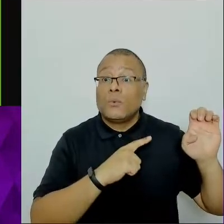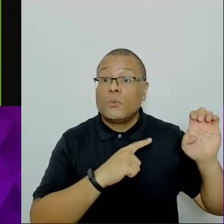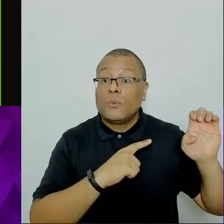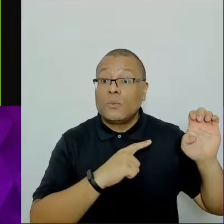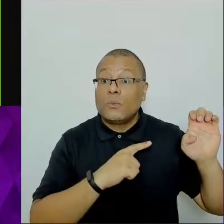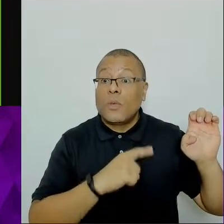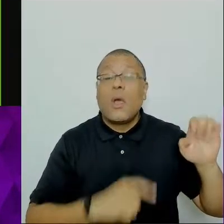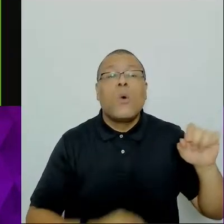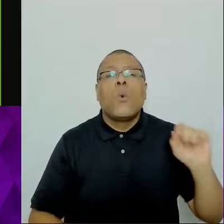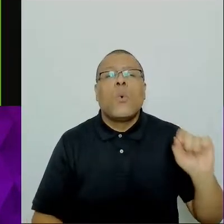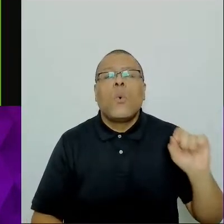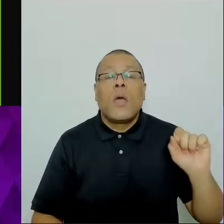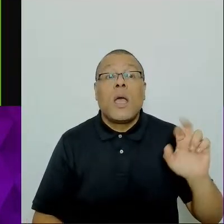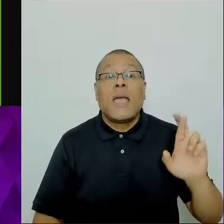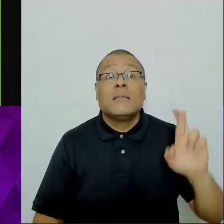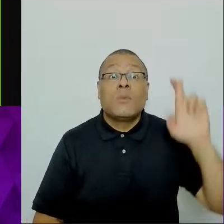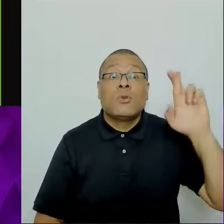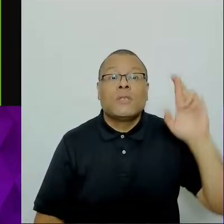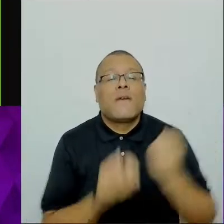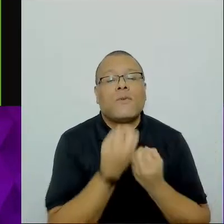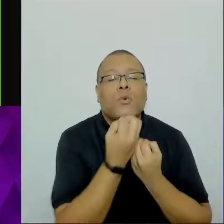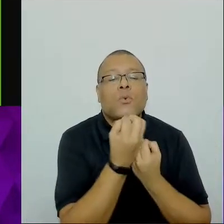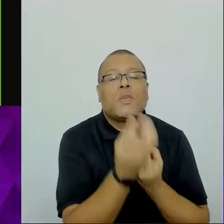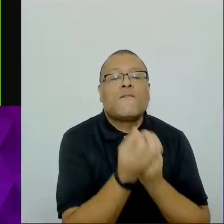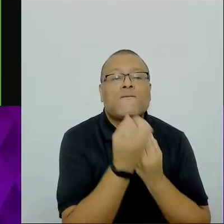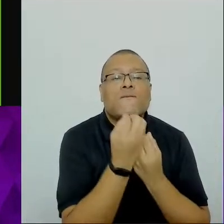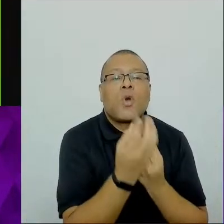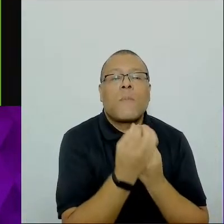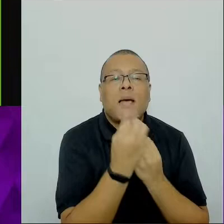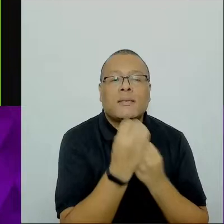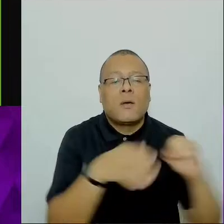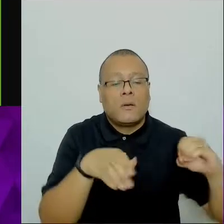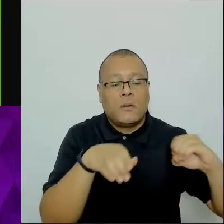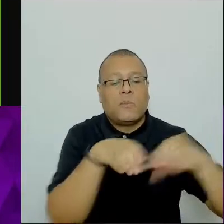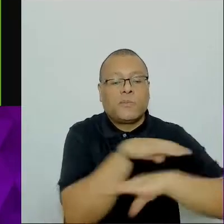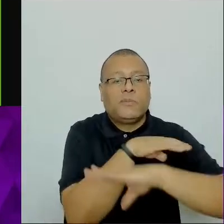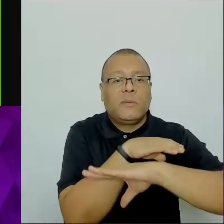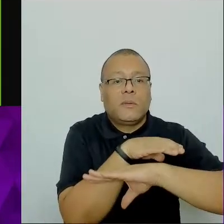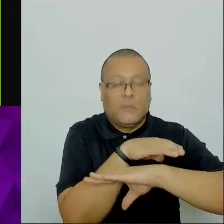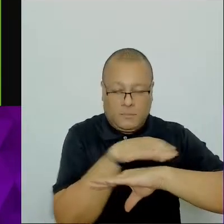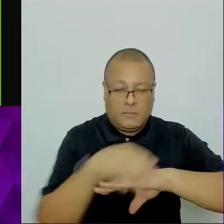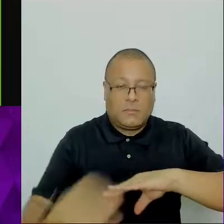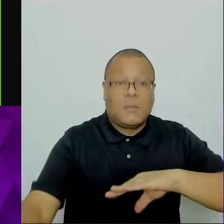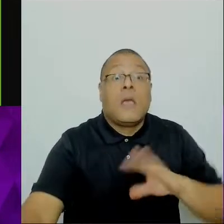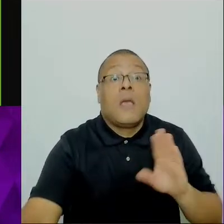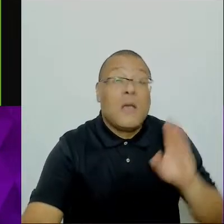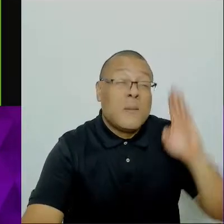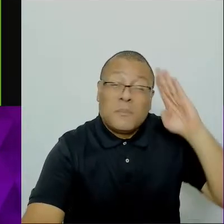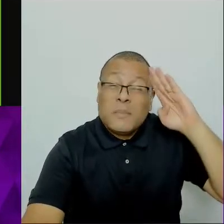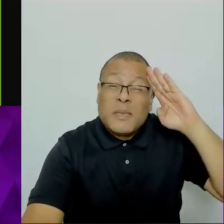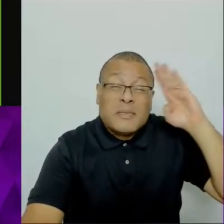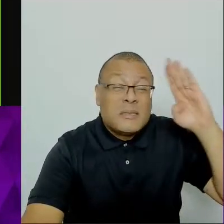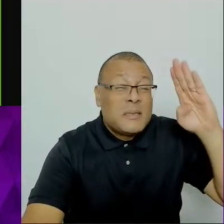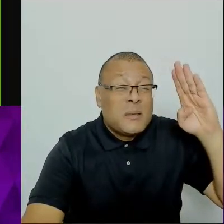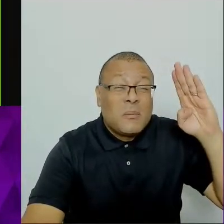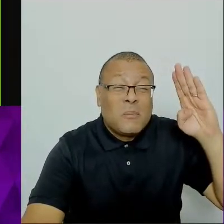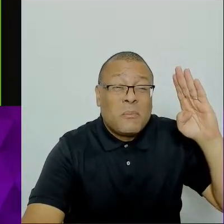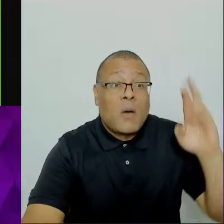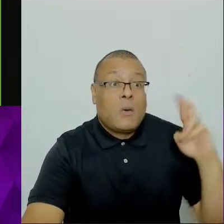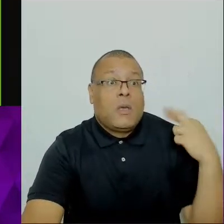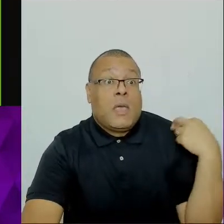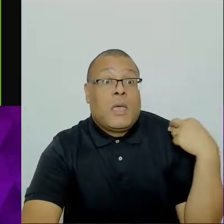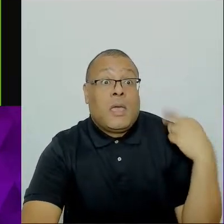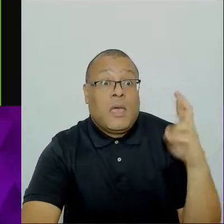atores condutores, que significa, né? Eles que vão iniciar a interação com nossa aplicação. Por